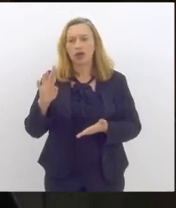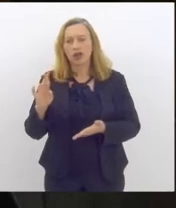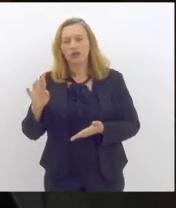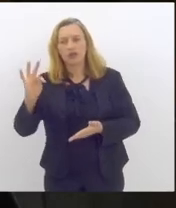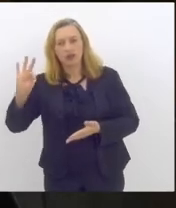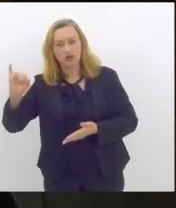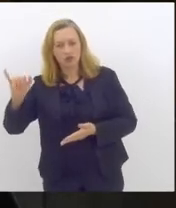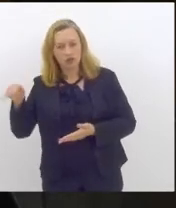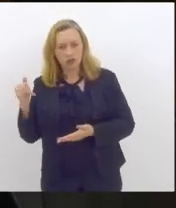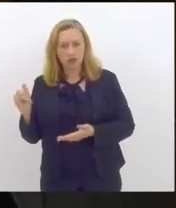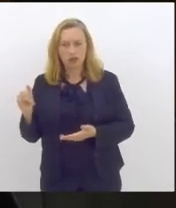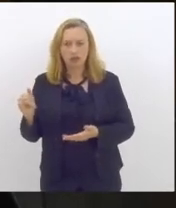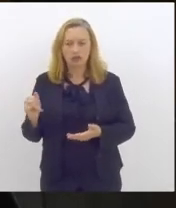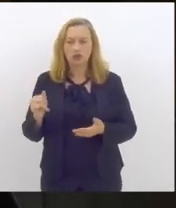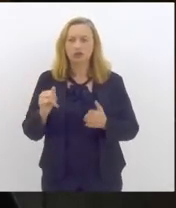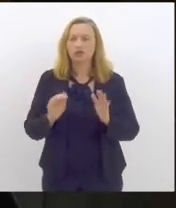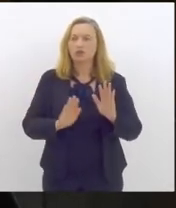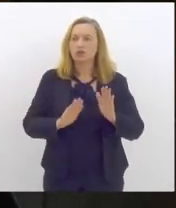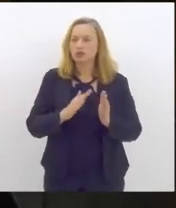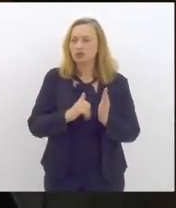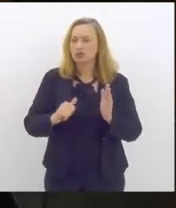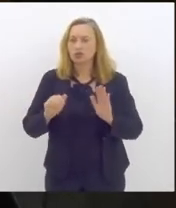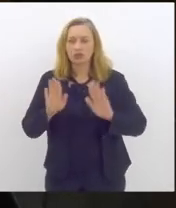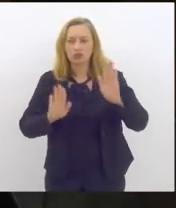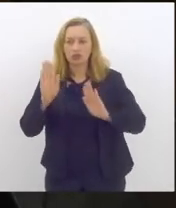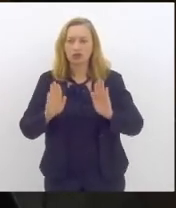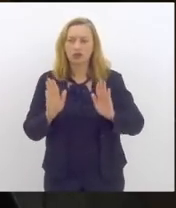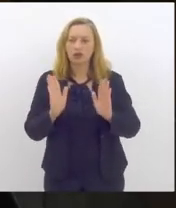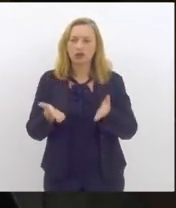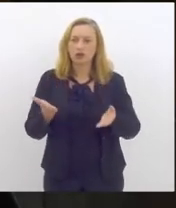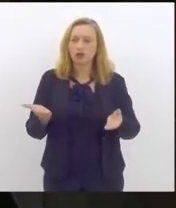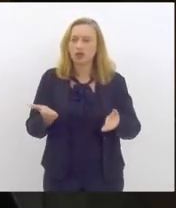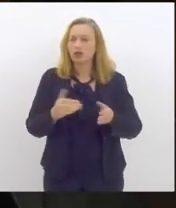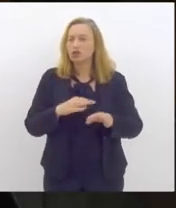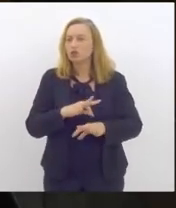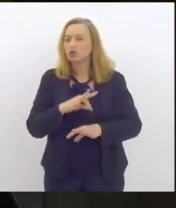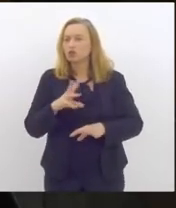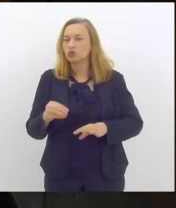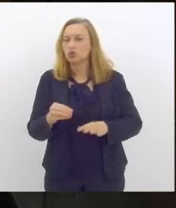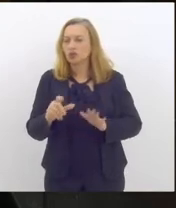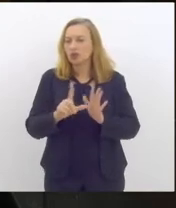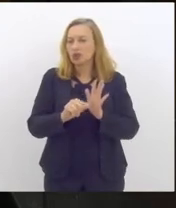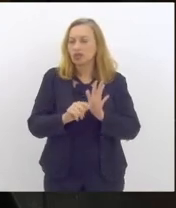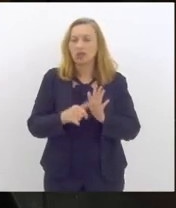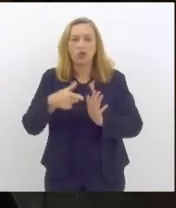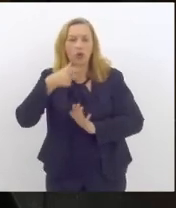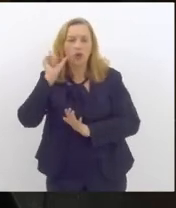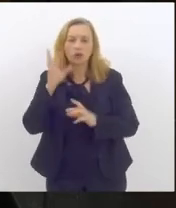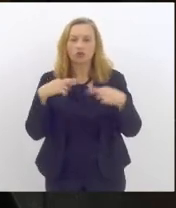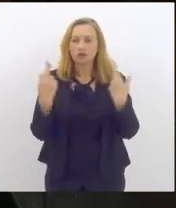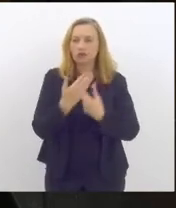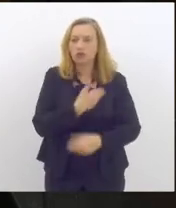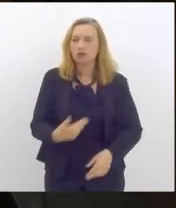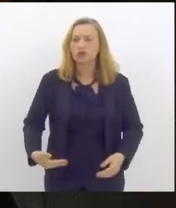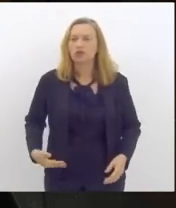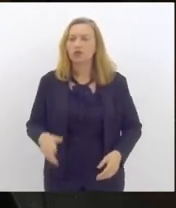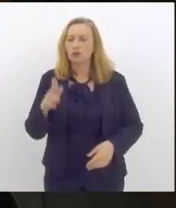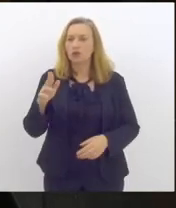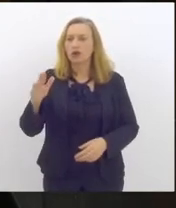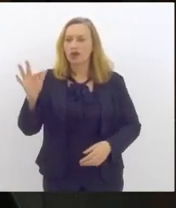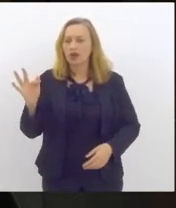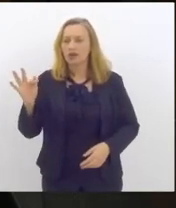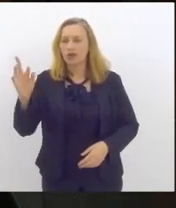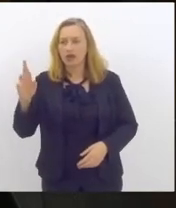dispensa de licitação e o processo tá tudo atrasado ontem na audiência pública a UFRJ fez uma